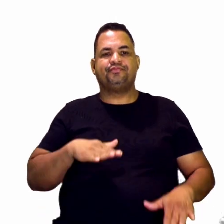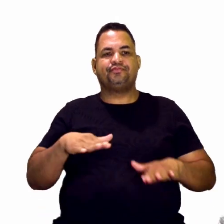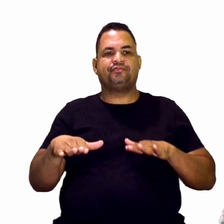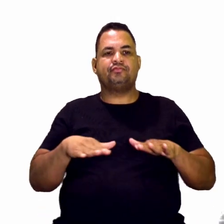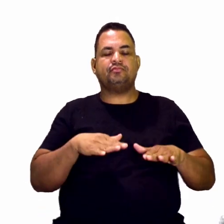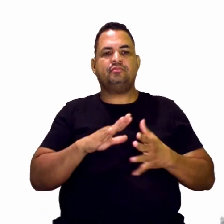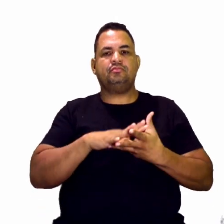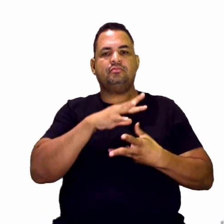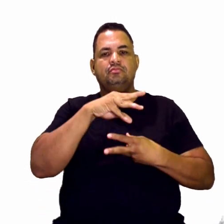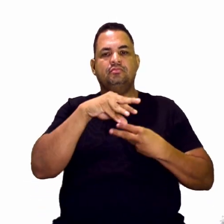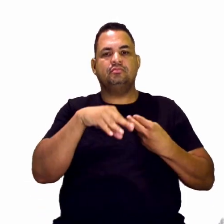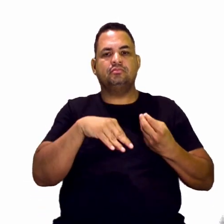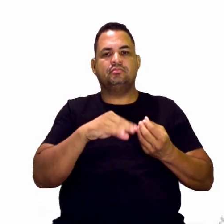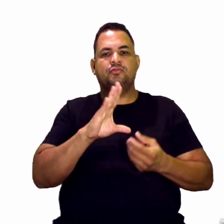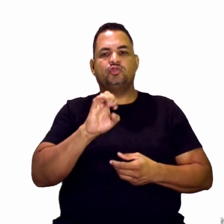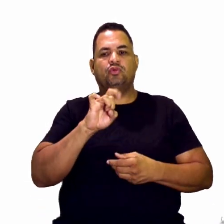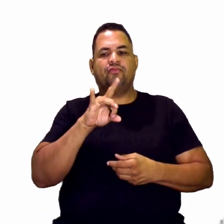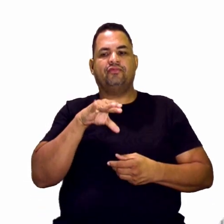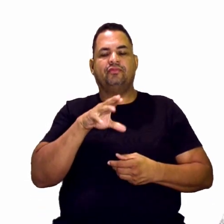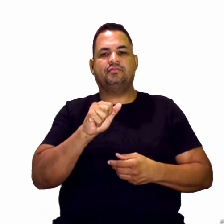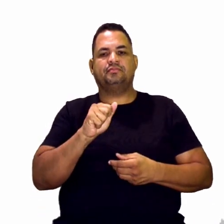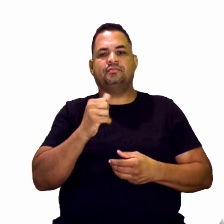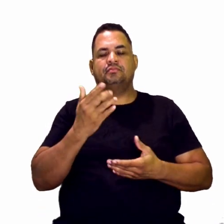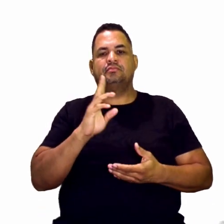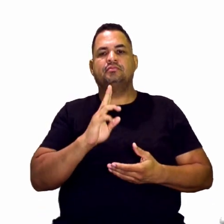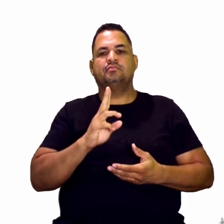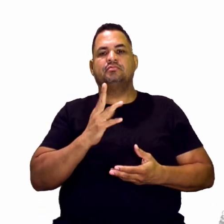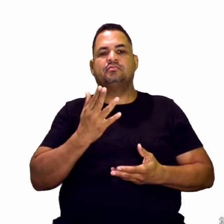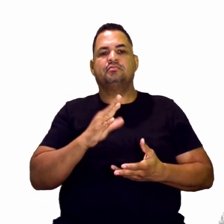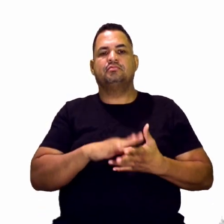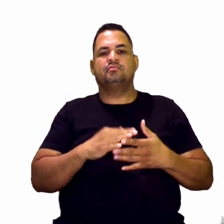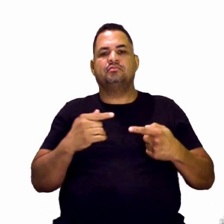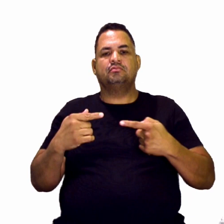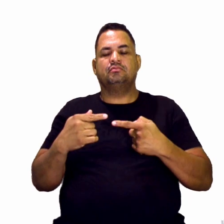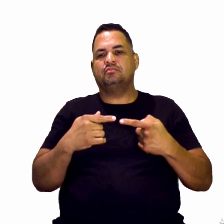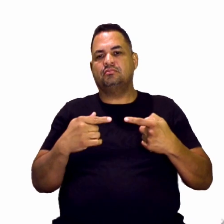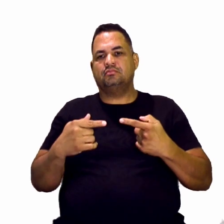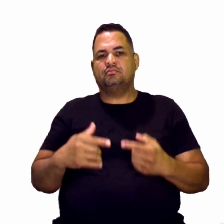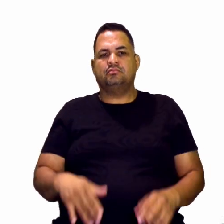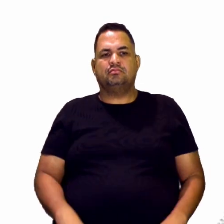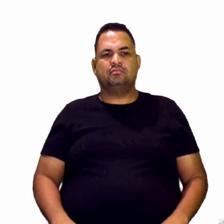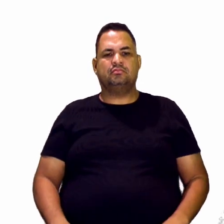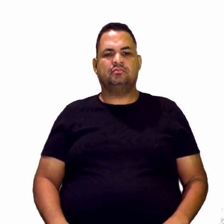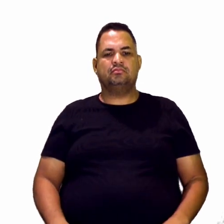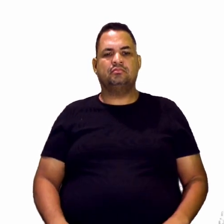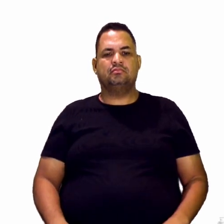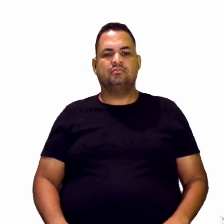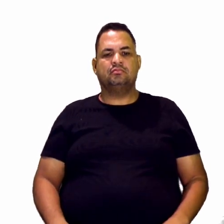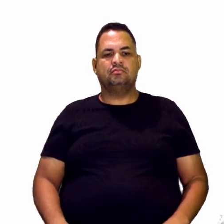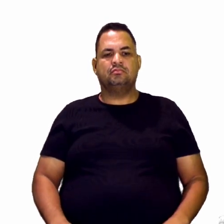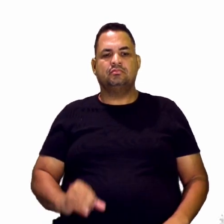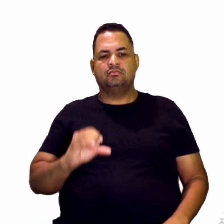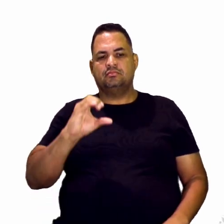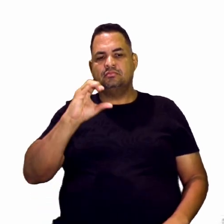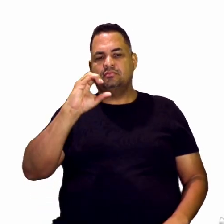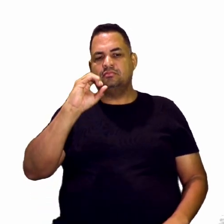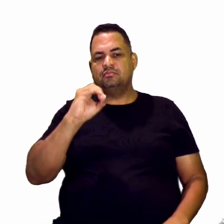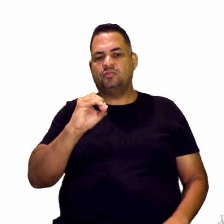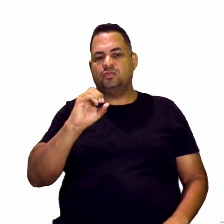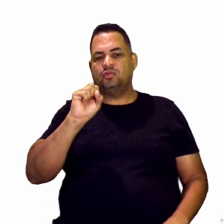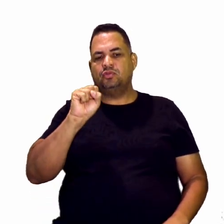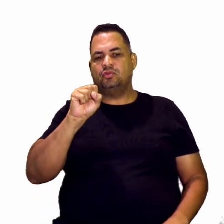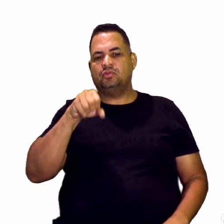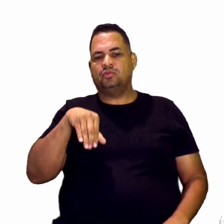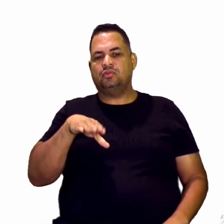de solvente, pessoal, ele sempre vai estar mais relacionado à osmose. Por